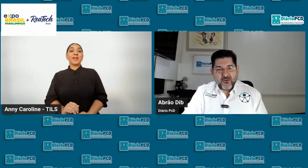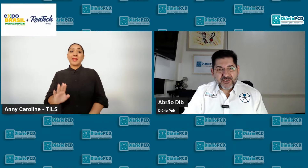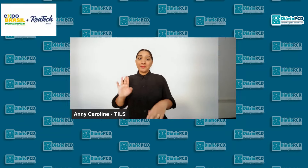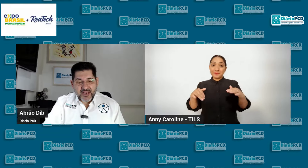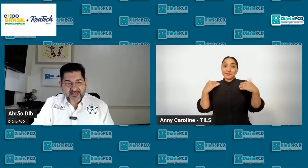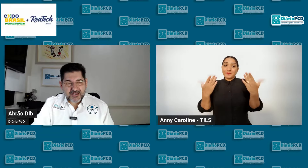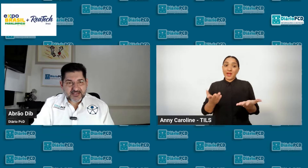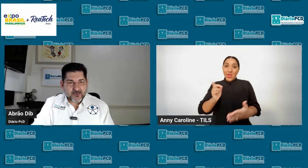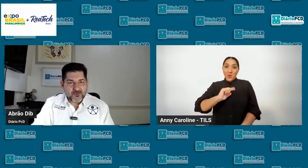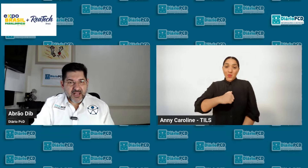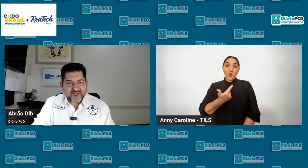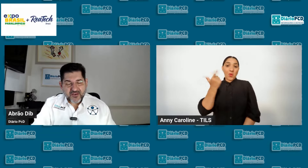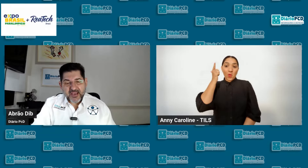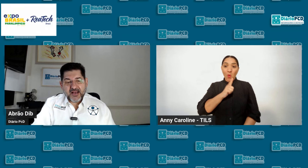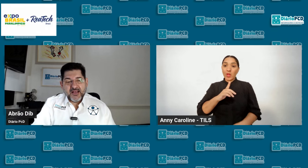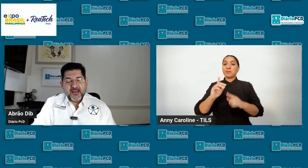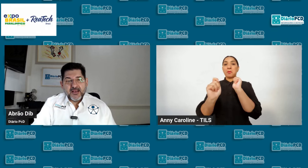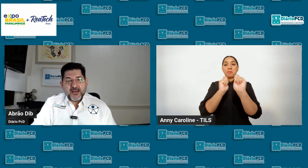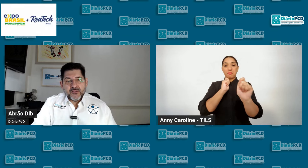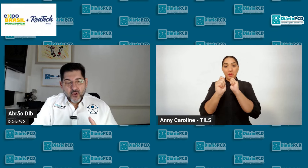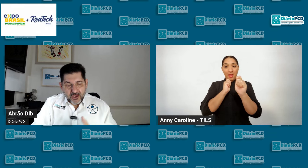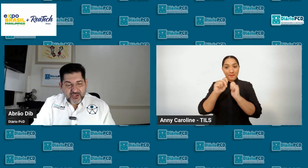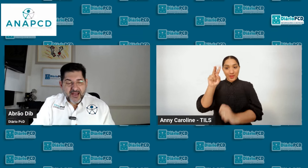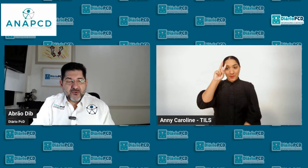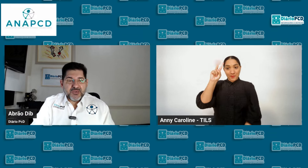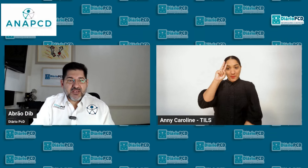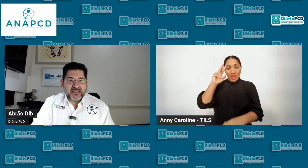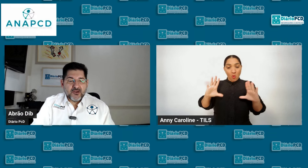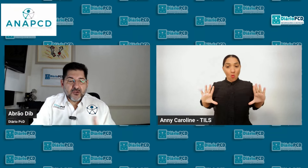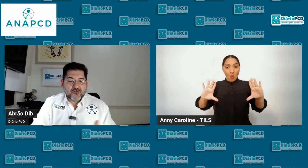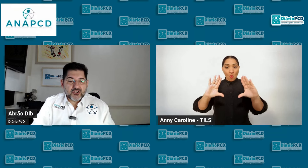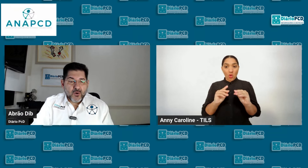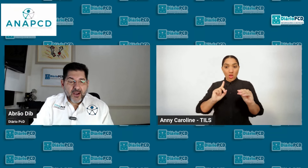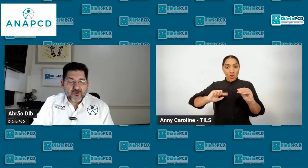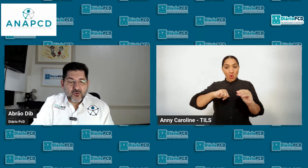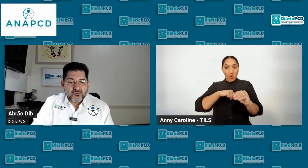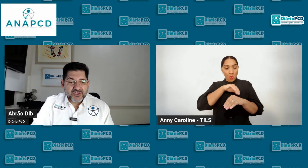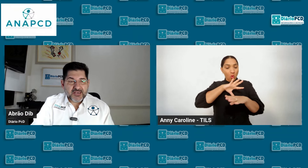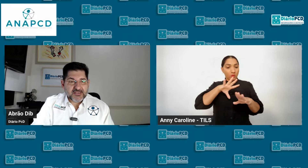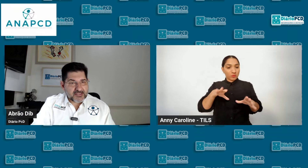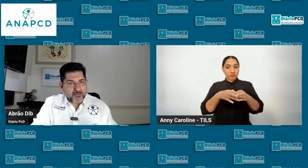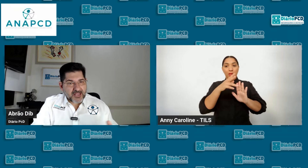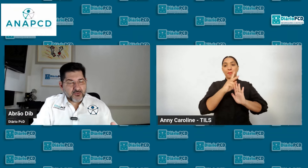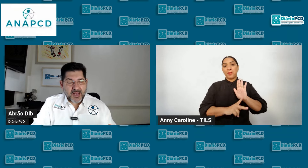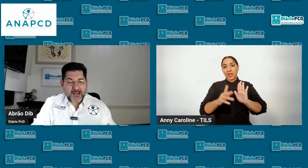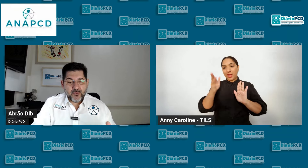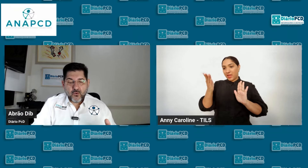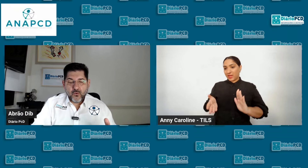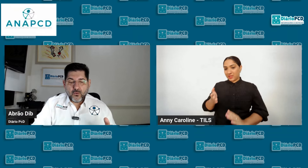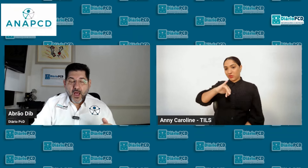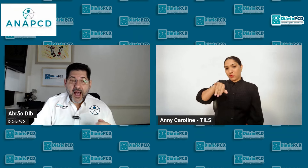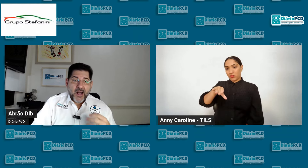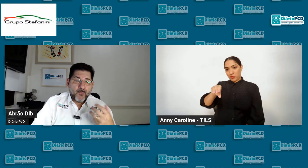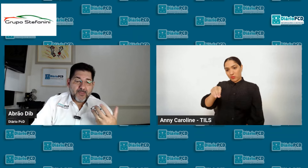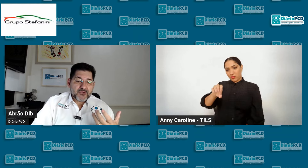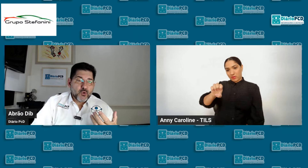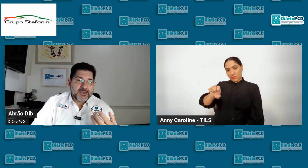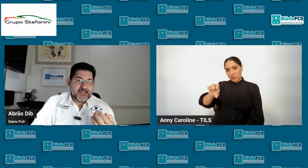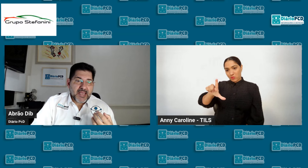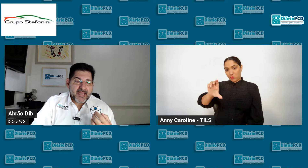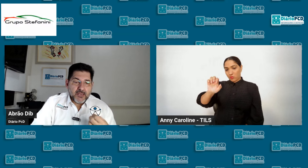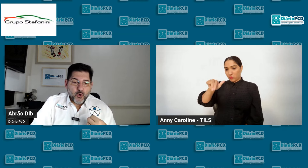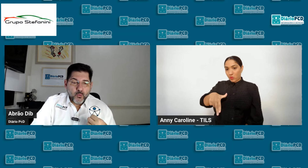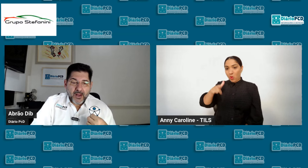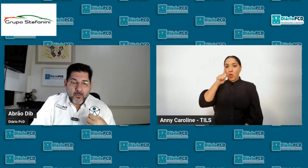então, na noite desta segunda-feira, no Diário PCD, o doutor Joelson Dias, esse bate-papo com uma pessoa